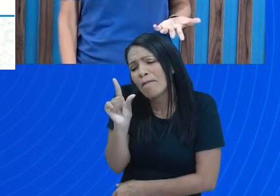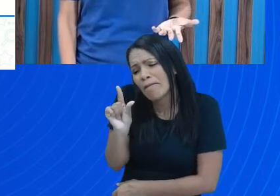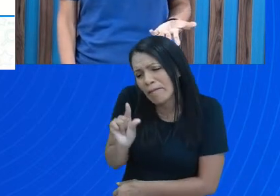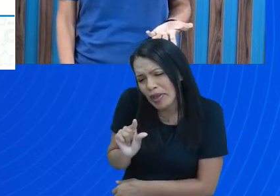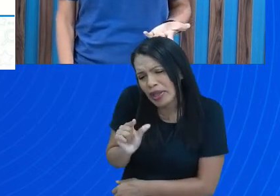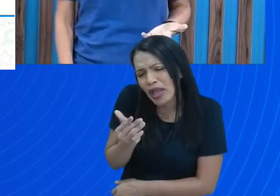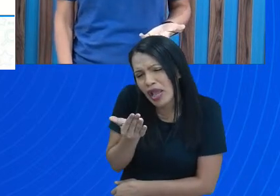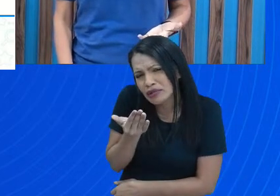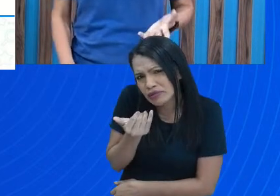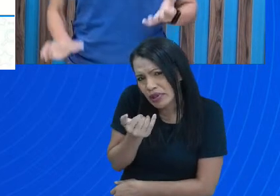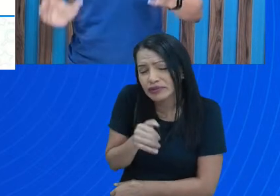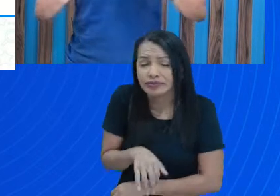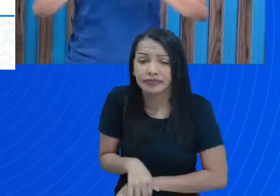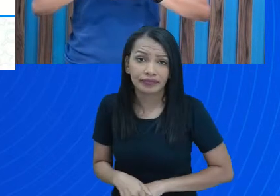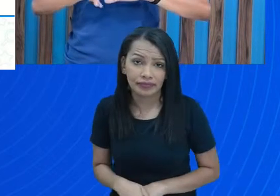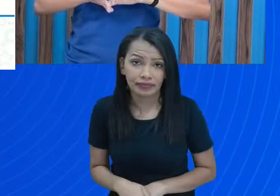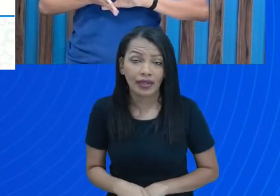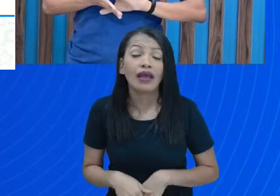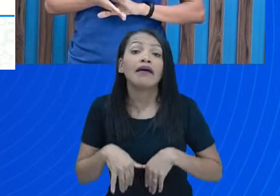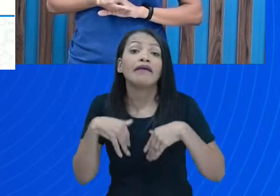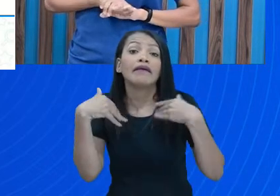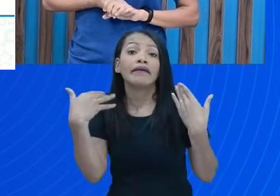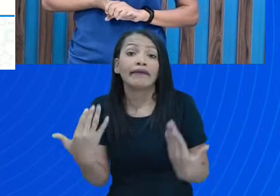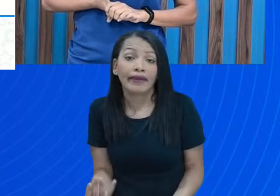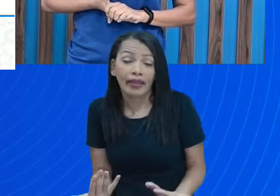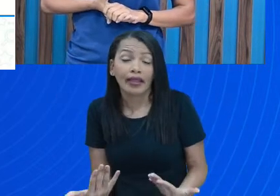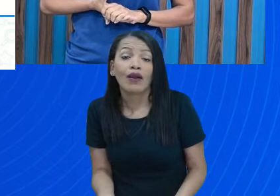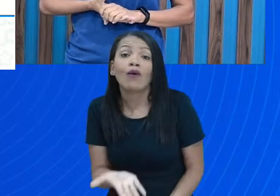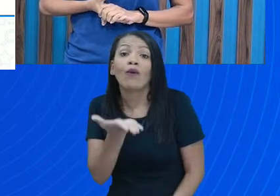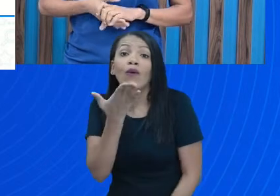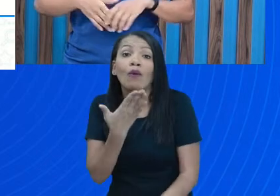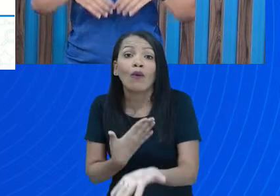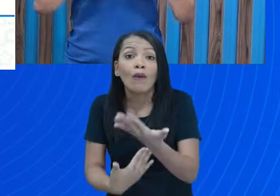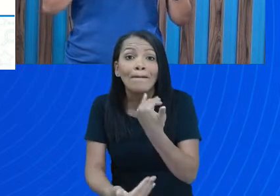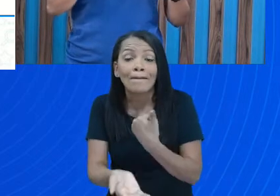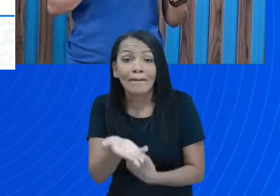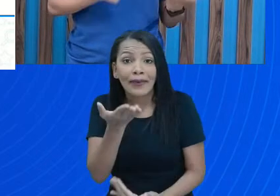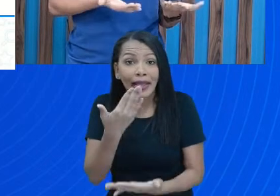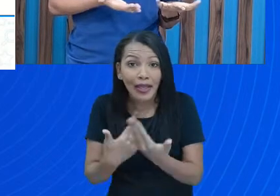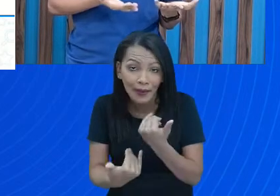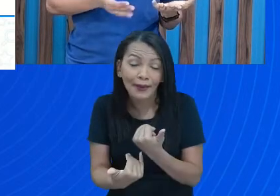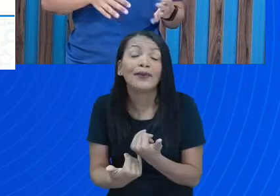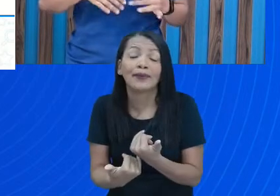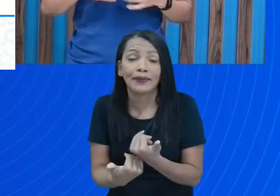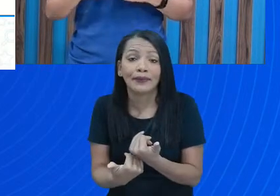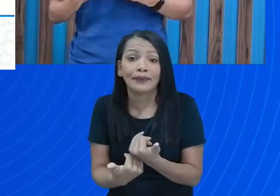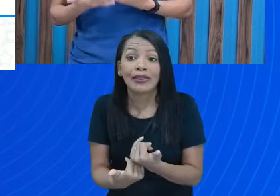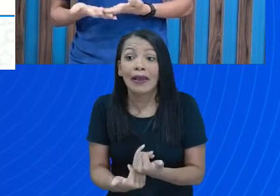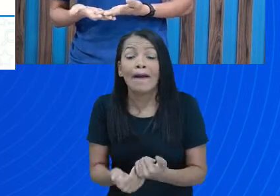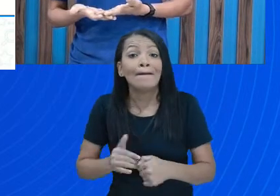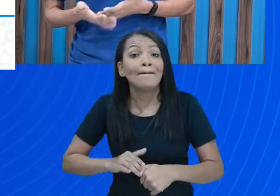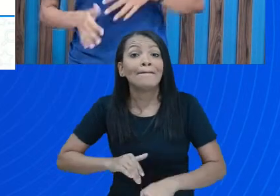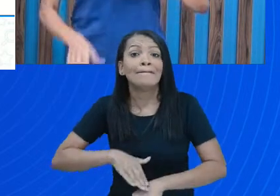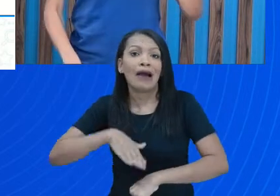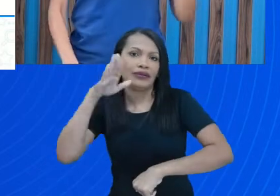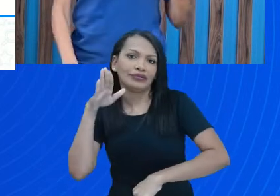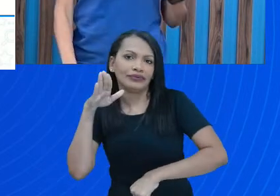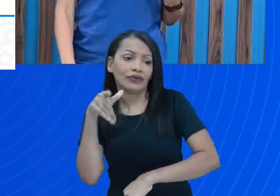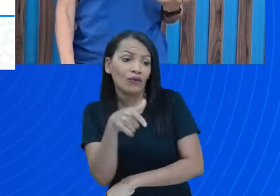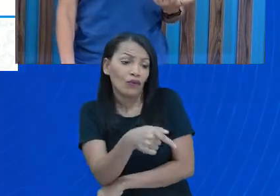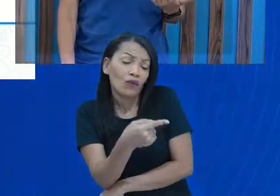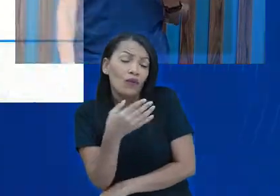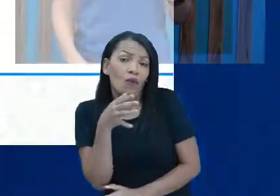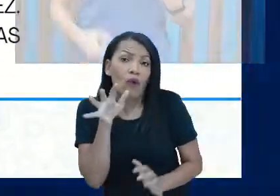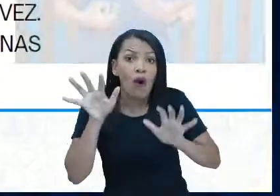para você que está em casa, quem foi que comeu mais melancia? Foi o monstro ou o velhinho? E aí,